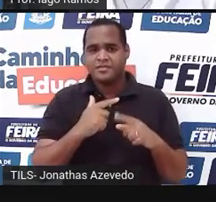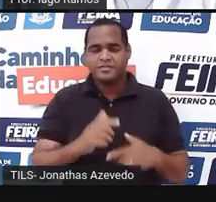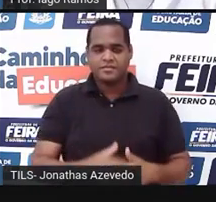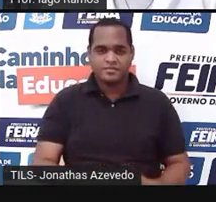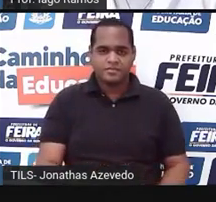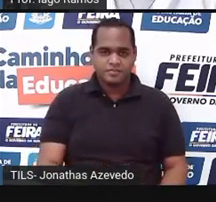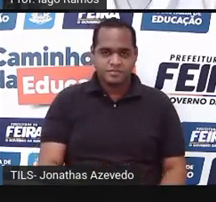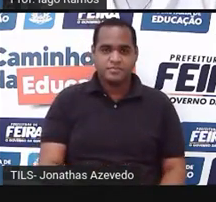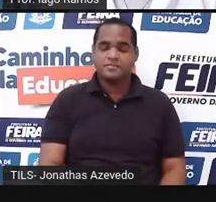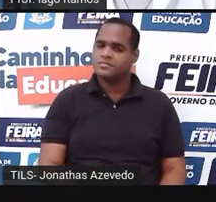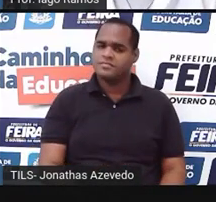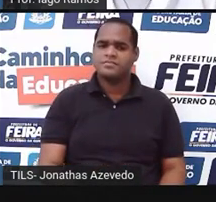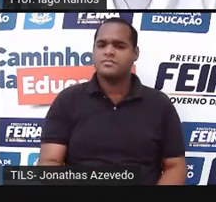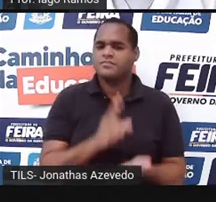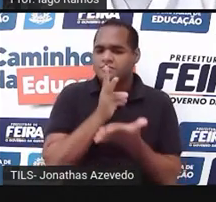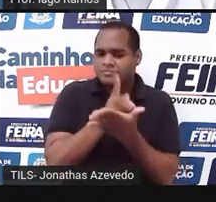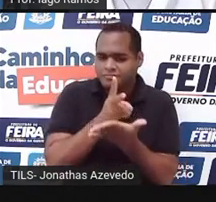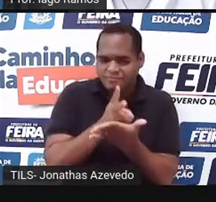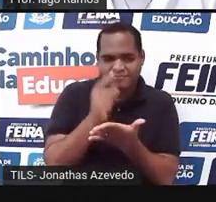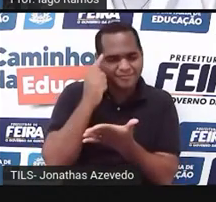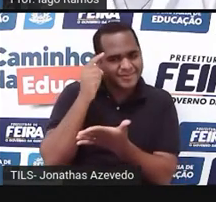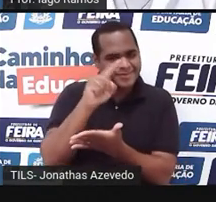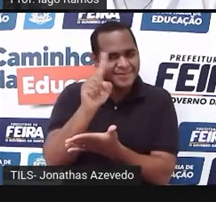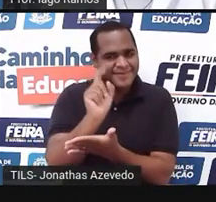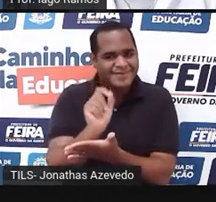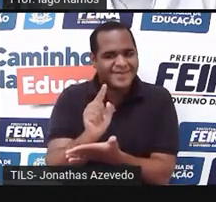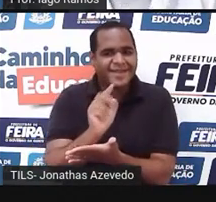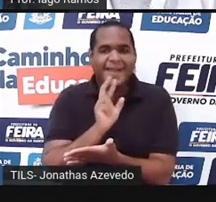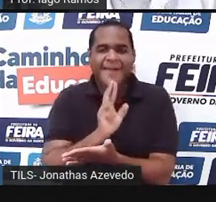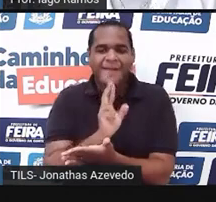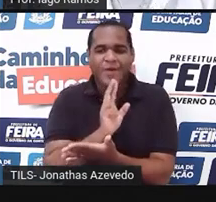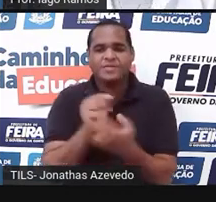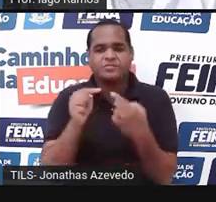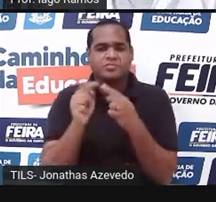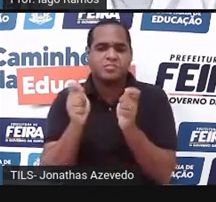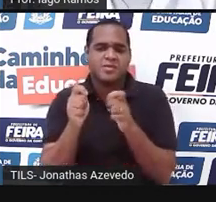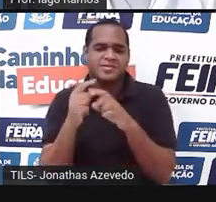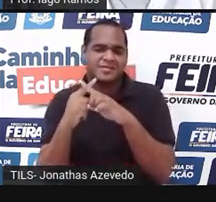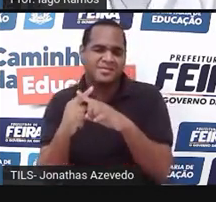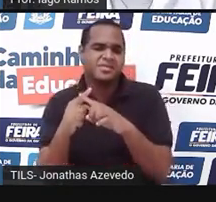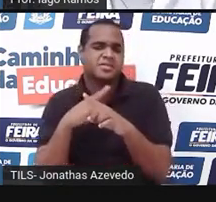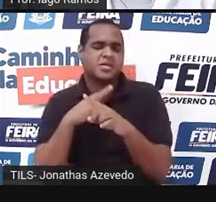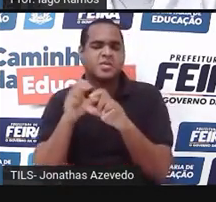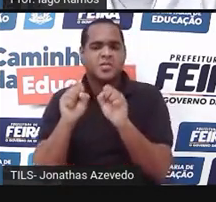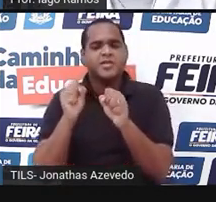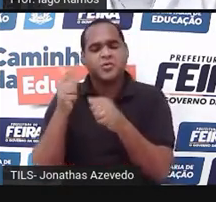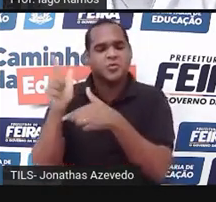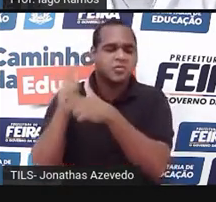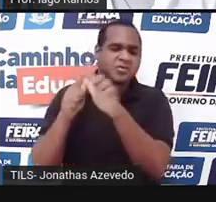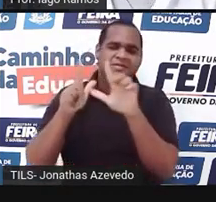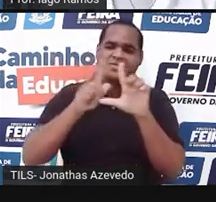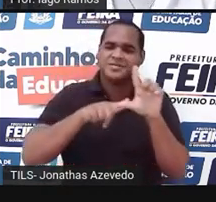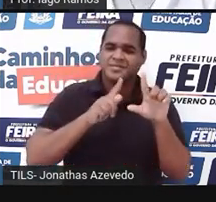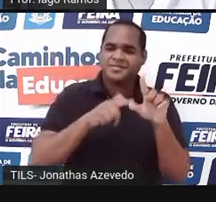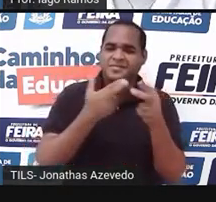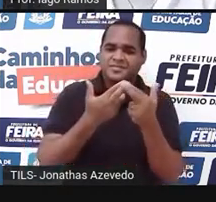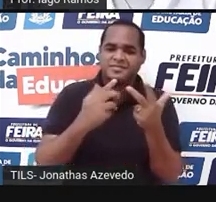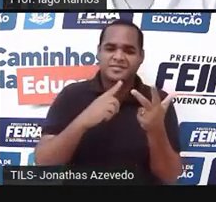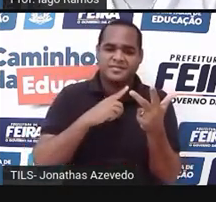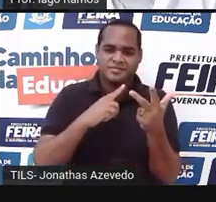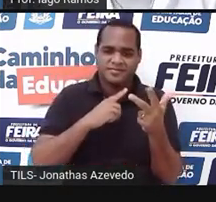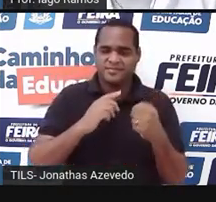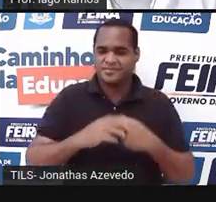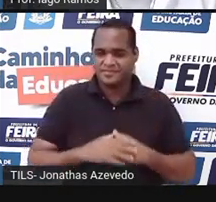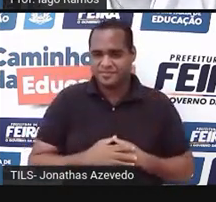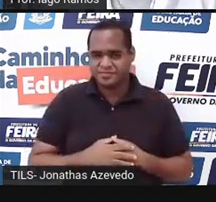nem sempre a incógnita da equação é o x pode ser outras letras tá bom e a letra b